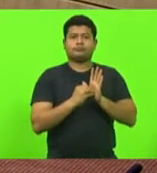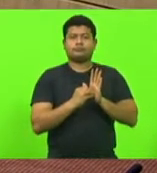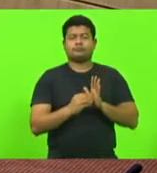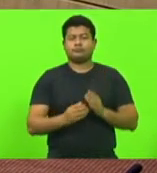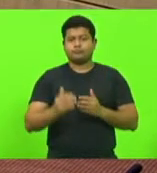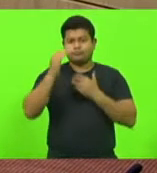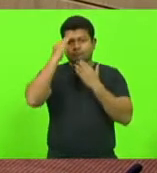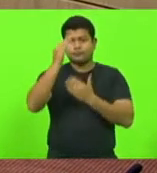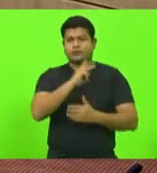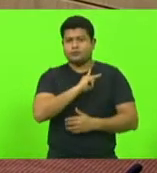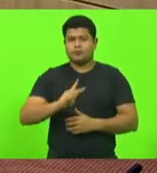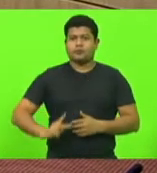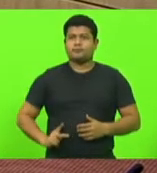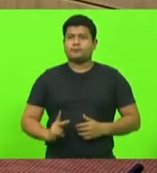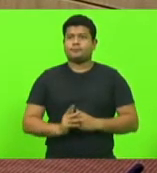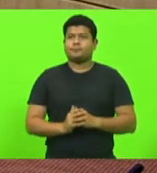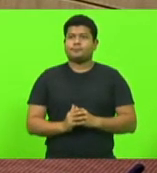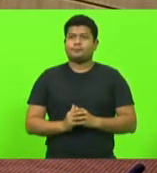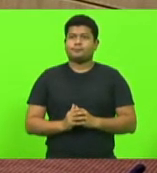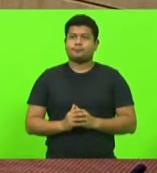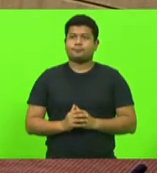Obrigado, senhor presidente.